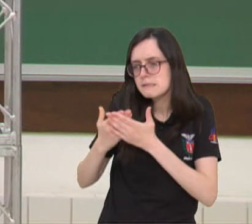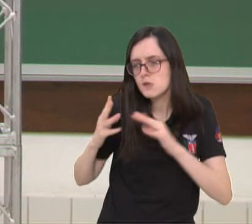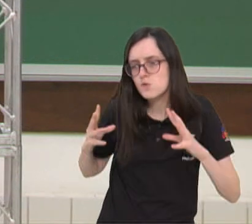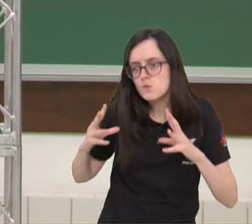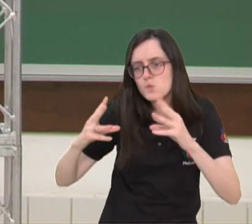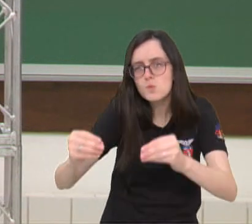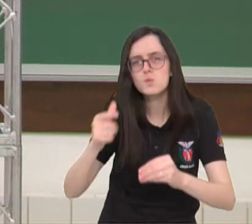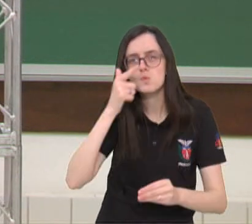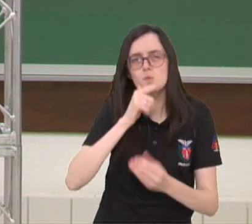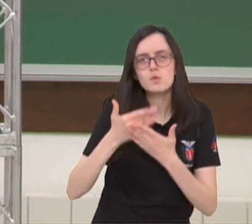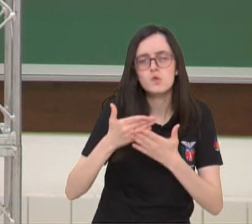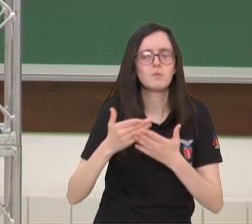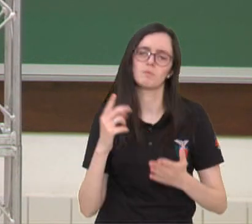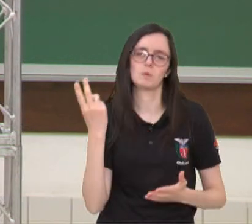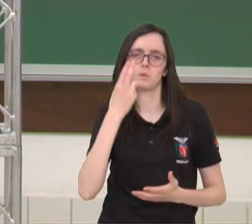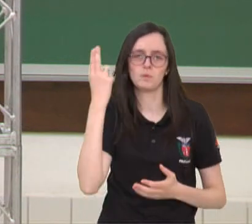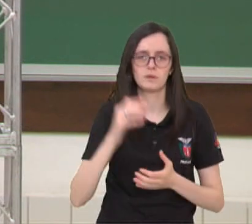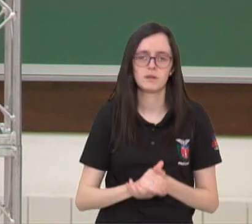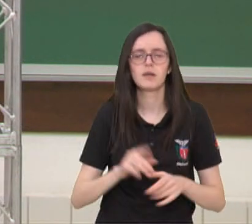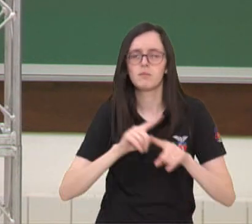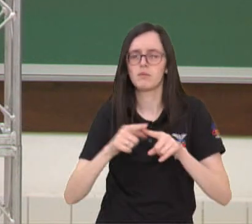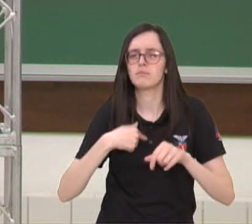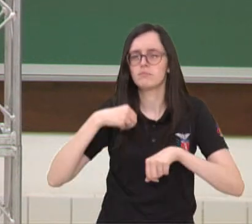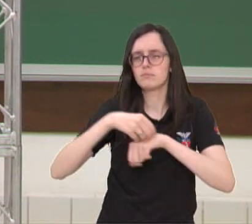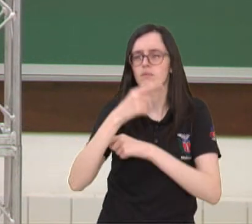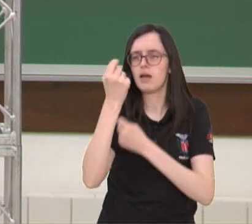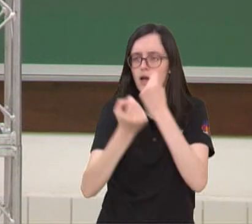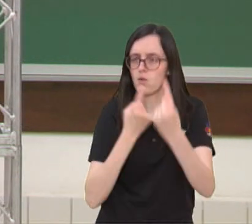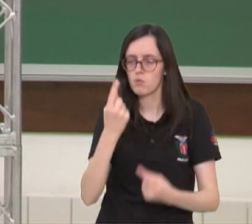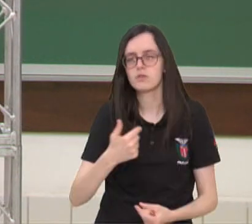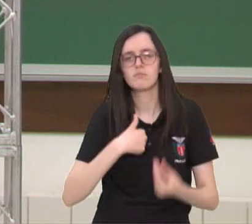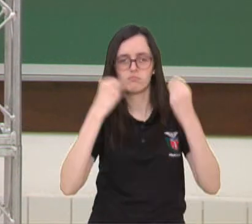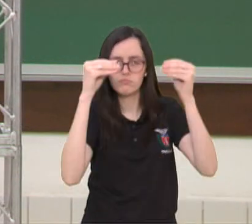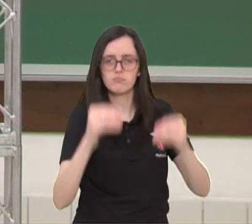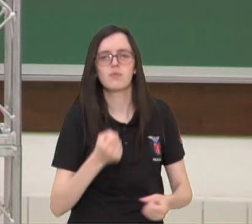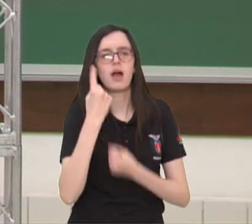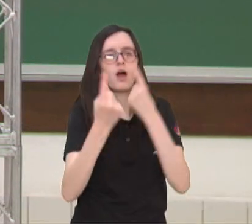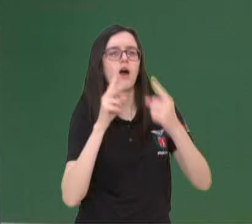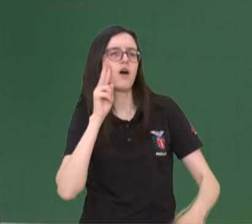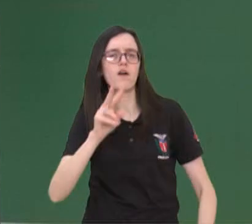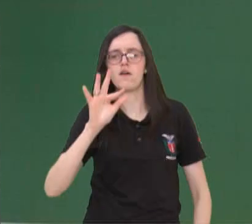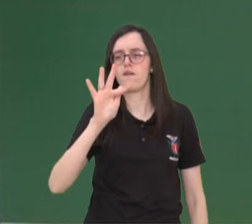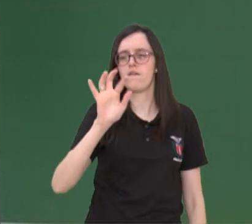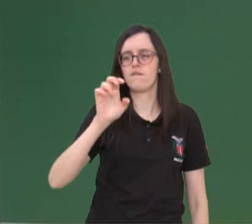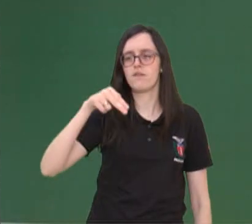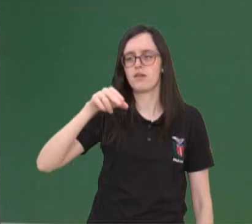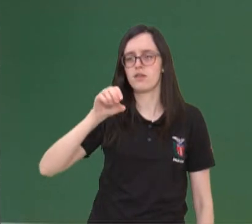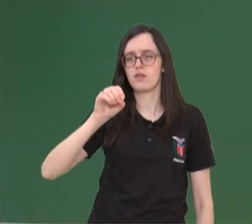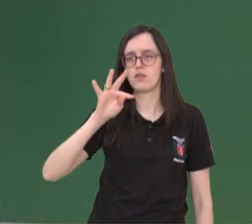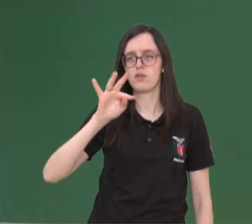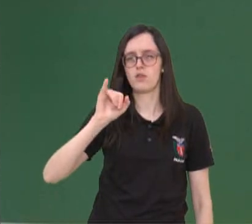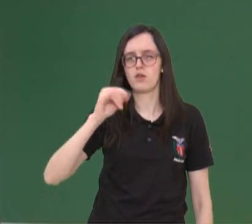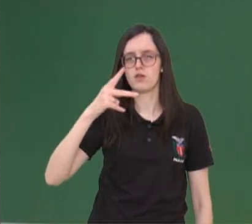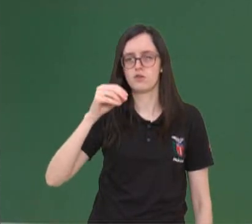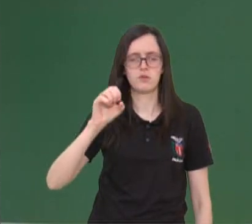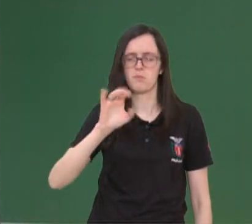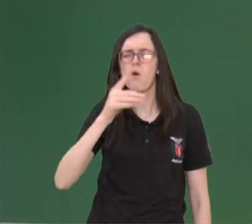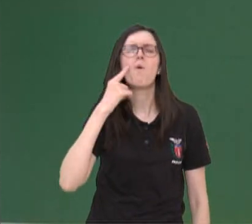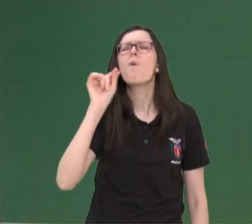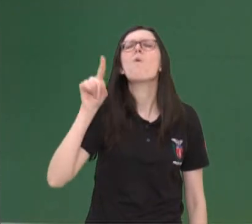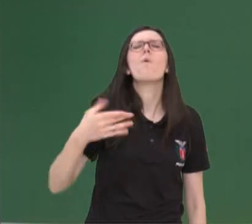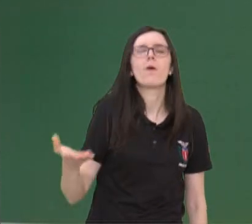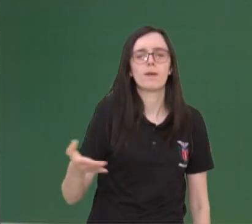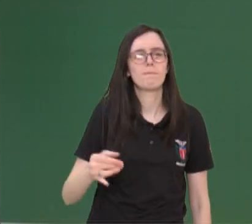tudo em uma aula. Mas eu vou falar de alguns e aí eu coloquei alguns fenótipos importantes para vocês. Como por exemplo,